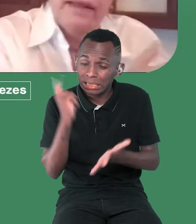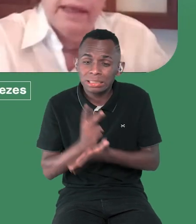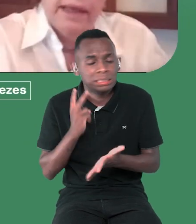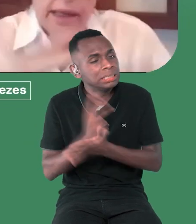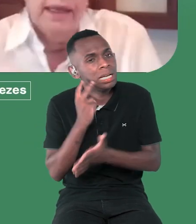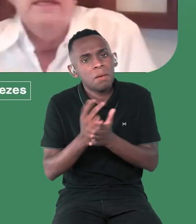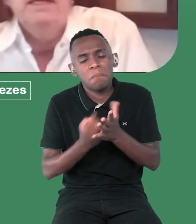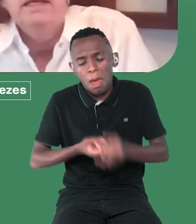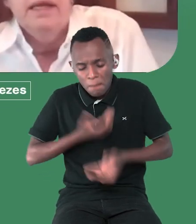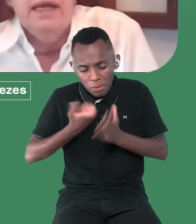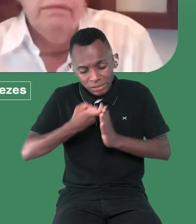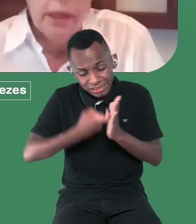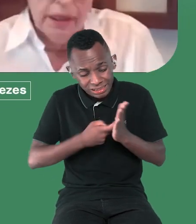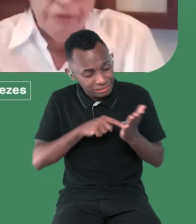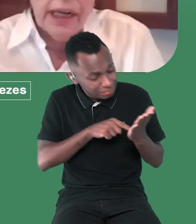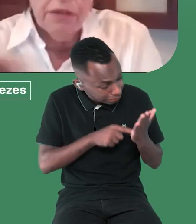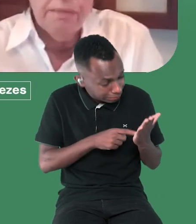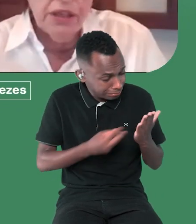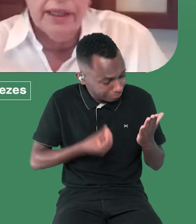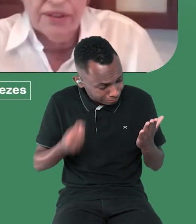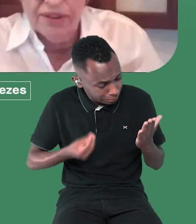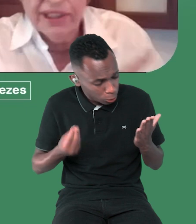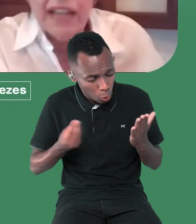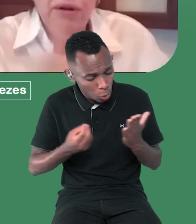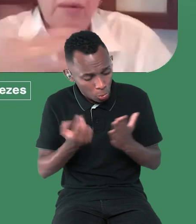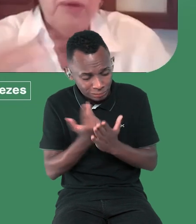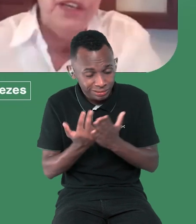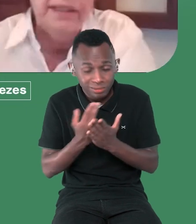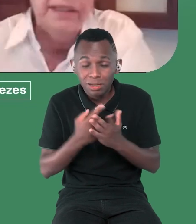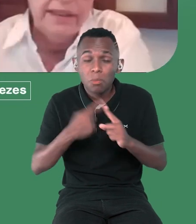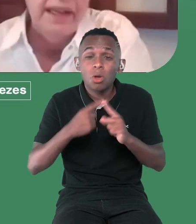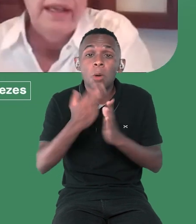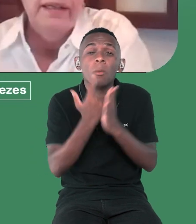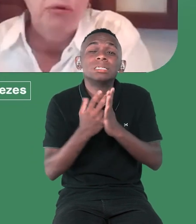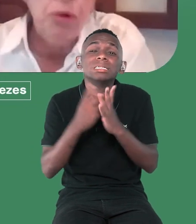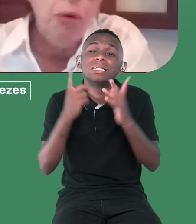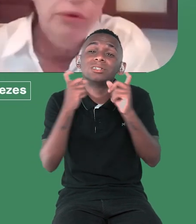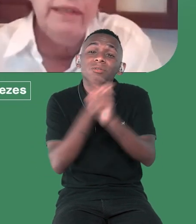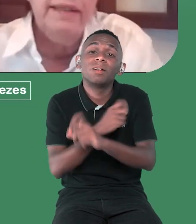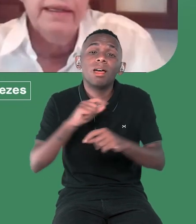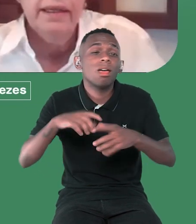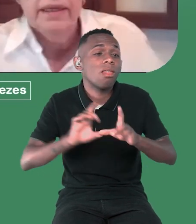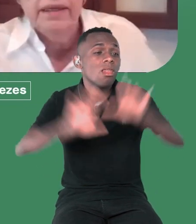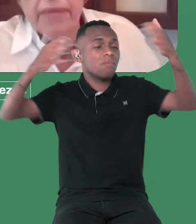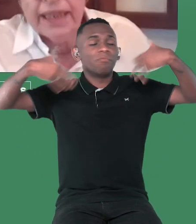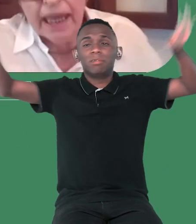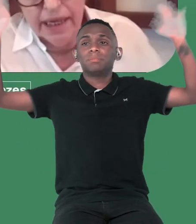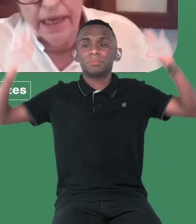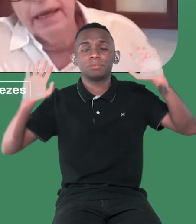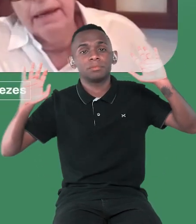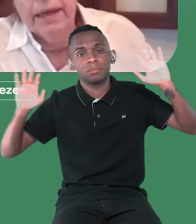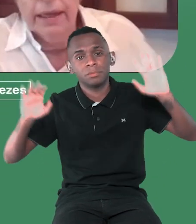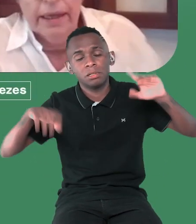mostrar a página aqui. Pode falar. isso, né? Tá aí, né?